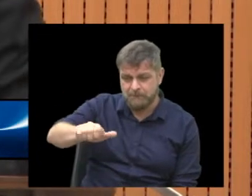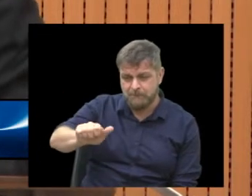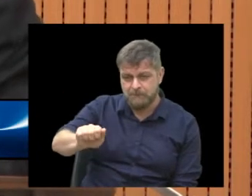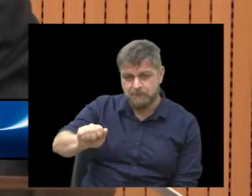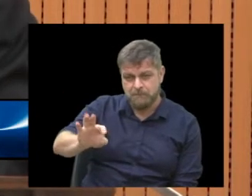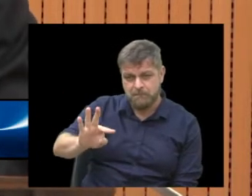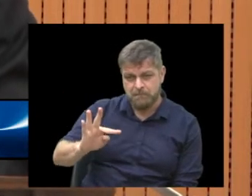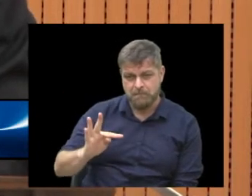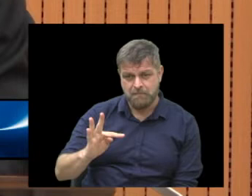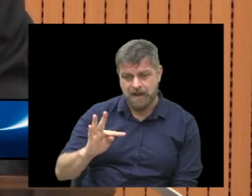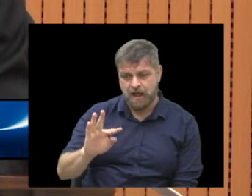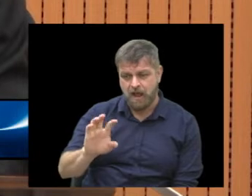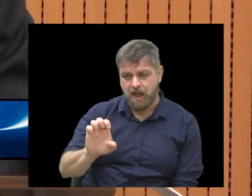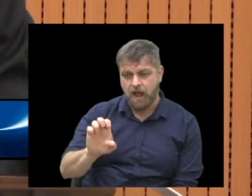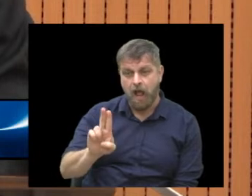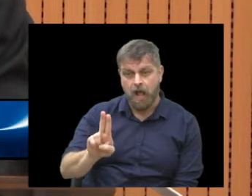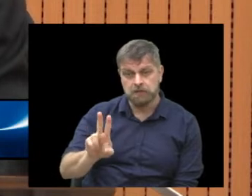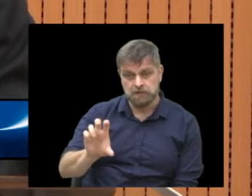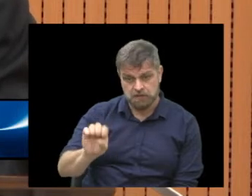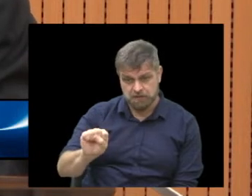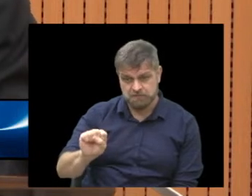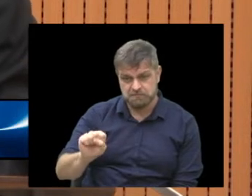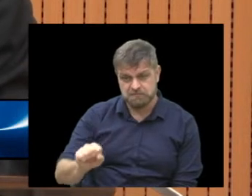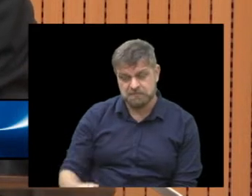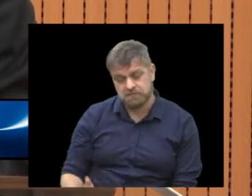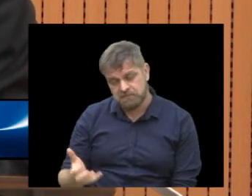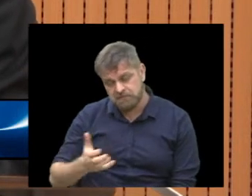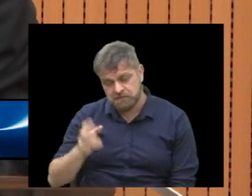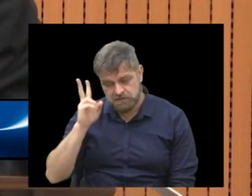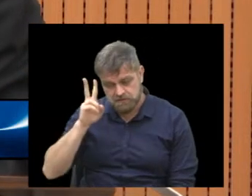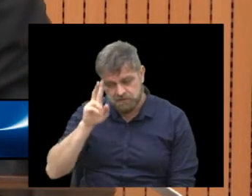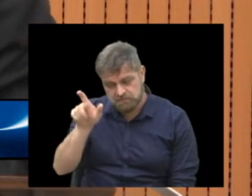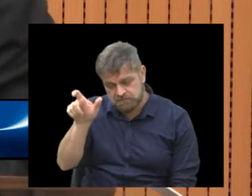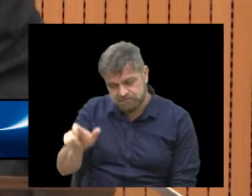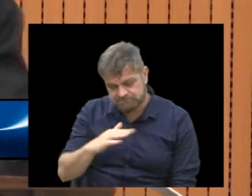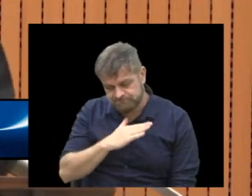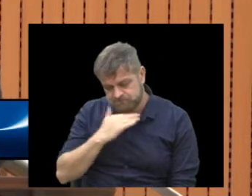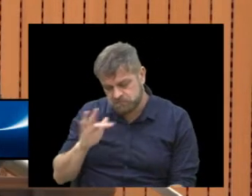primeiro momento minhas sinceras condolências à família.